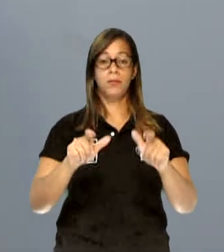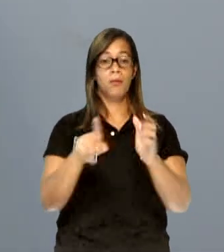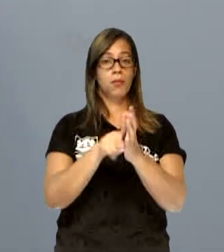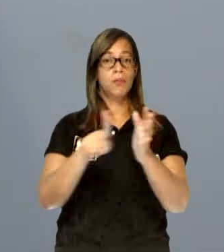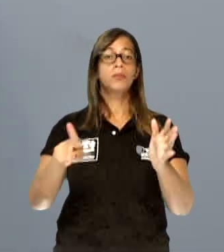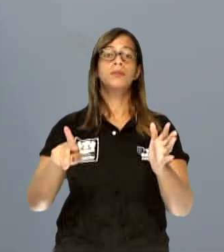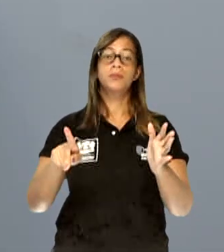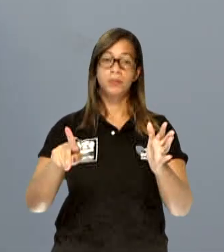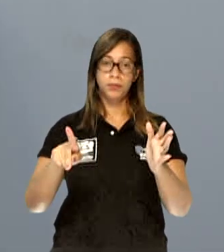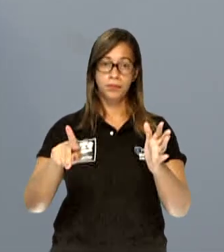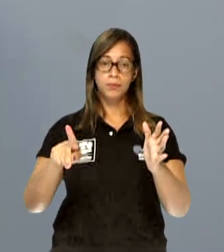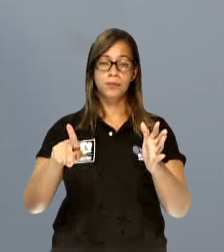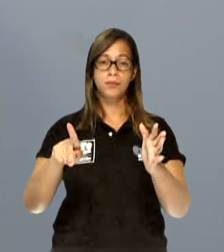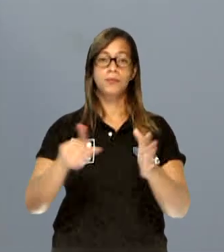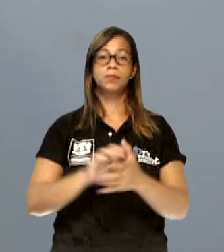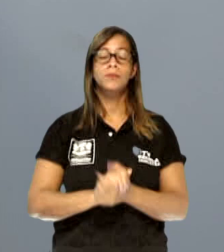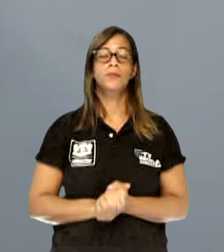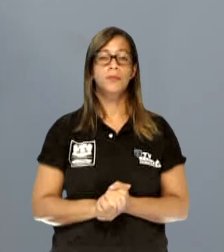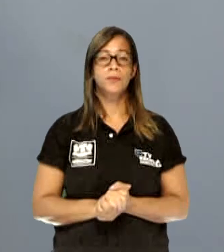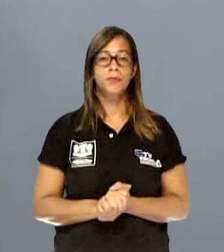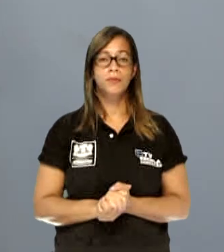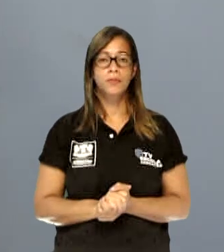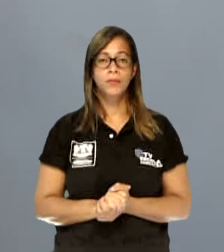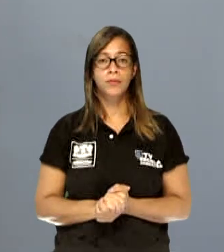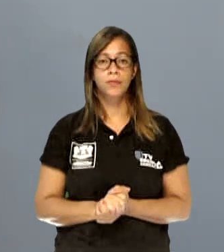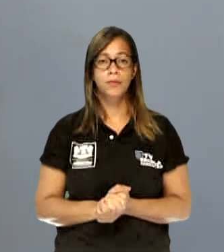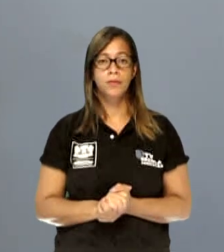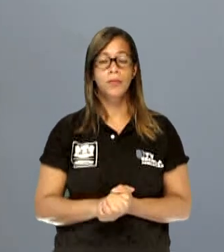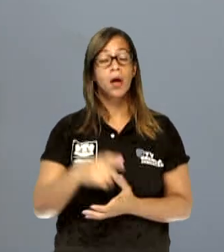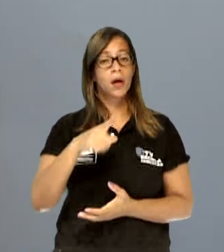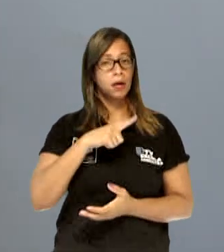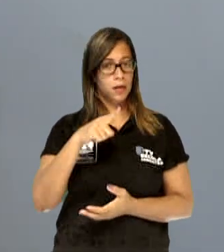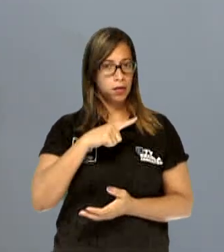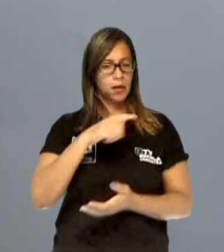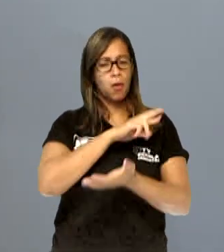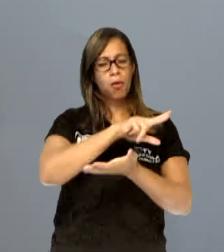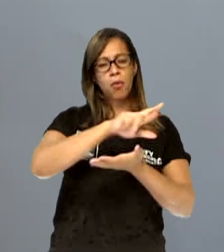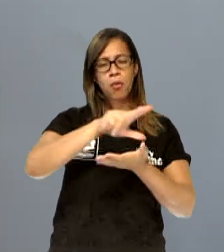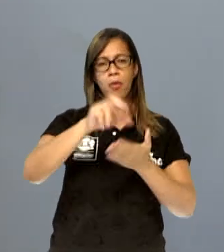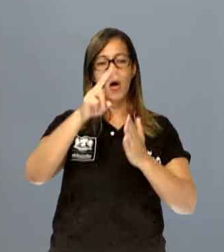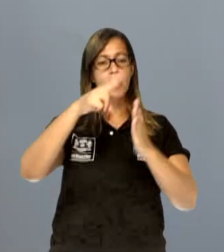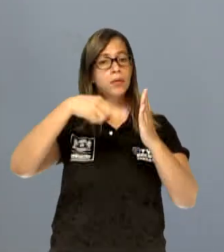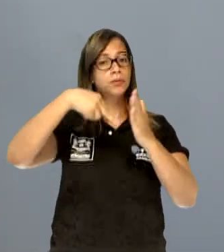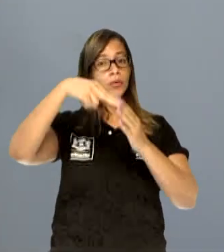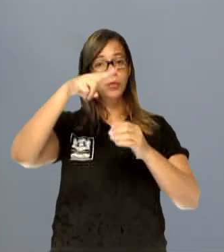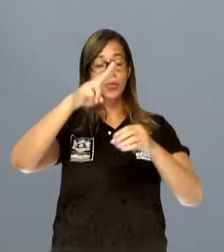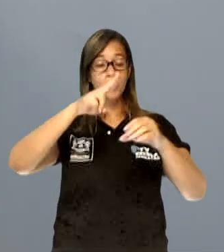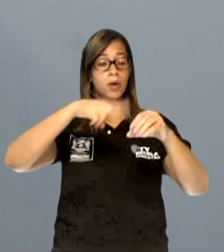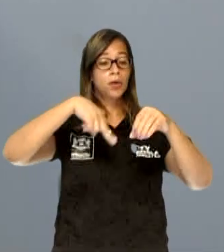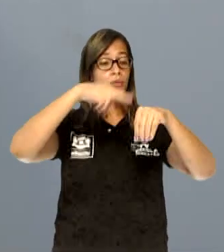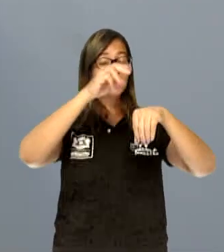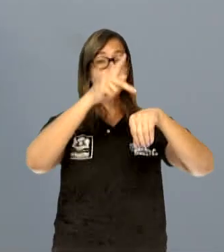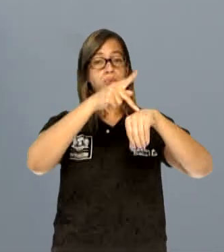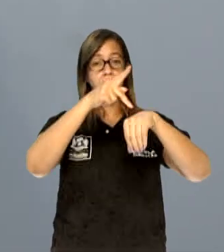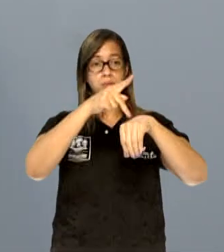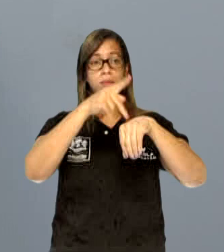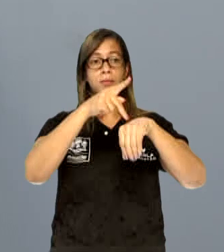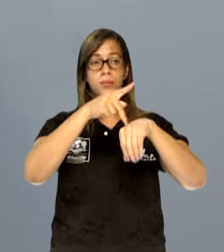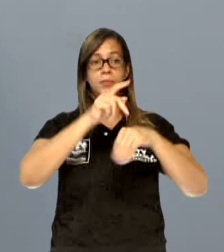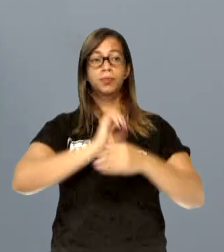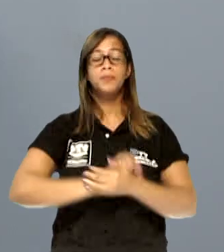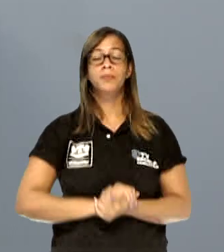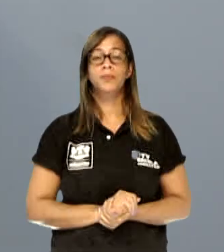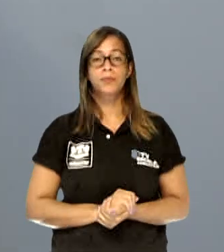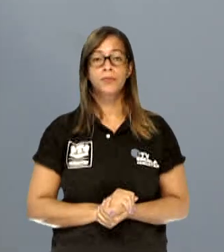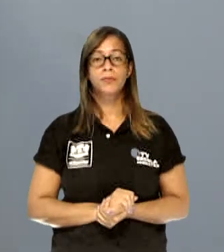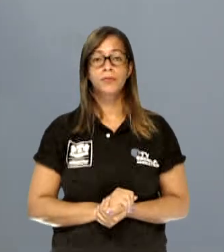maior quantidade de pinturas rupestres do mundo, isso mesmo, do mundo. E as pinturas, elas